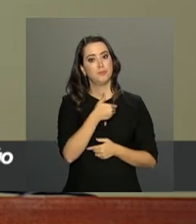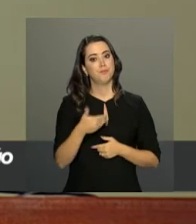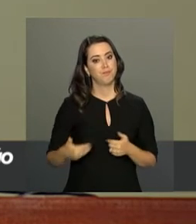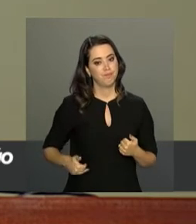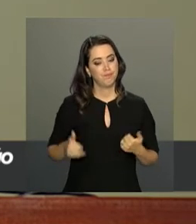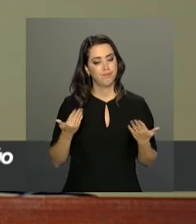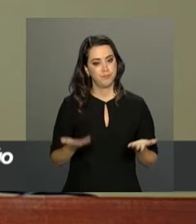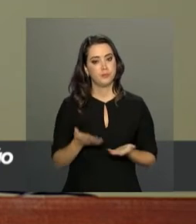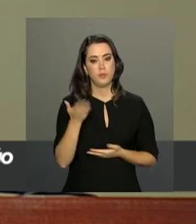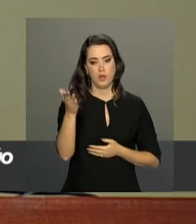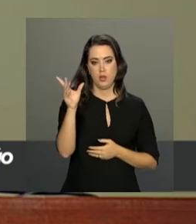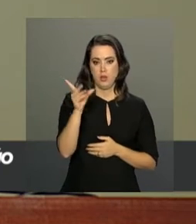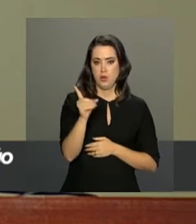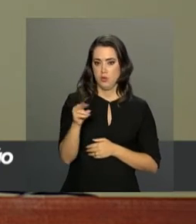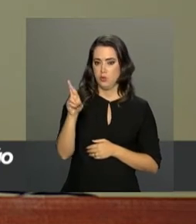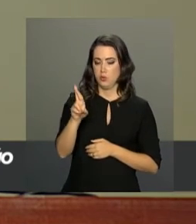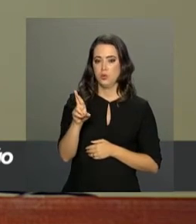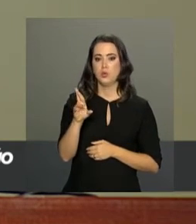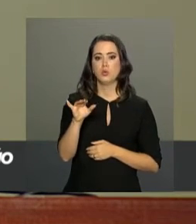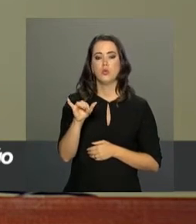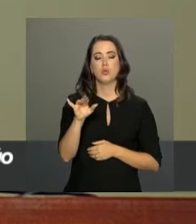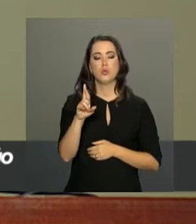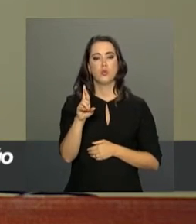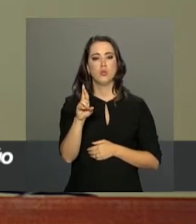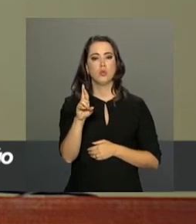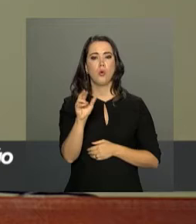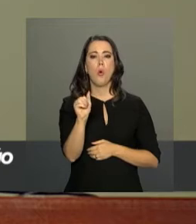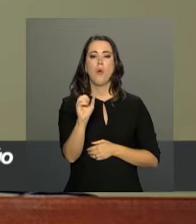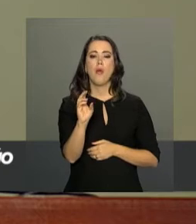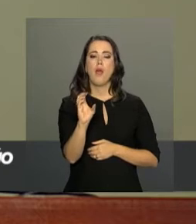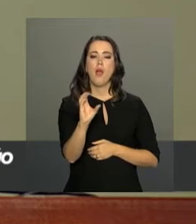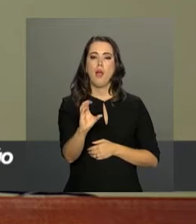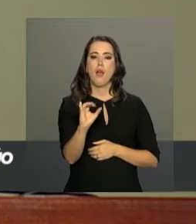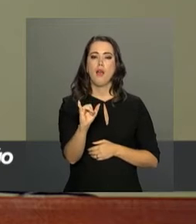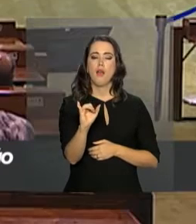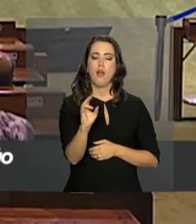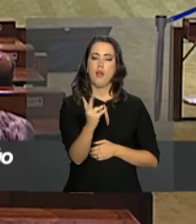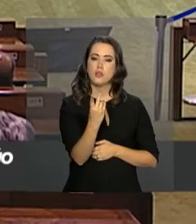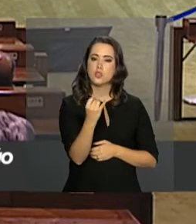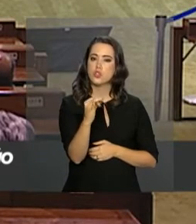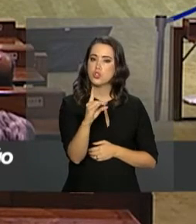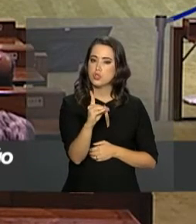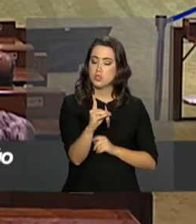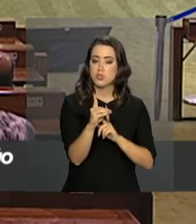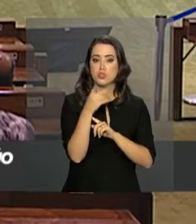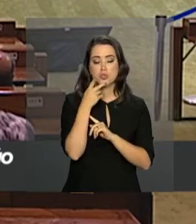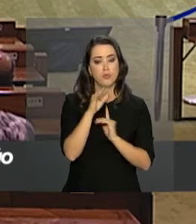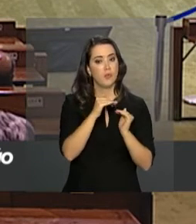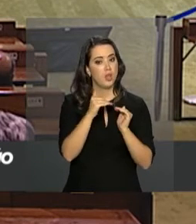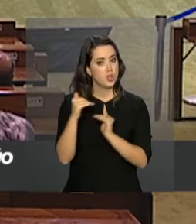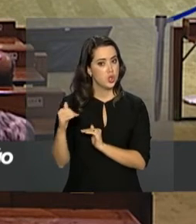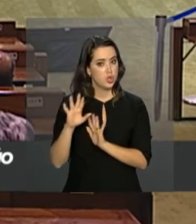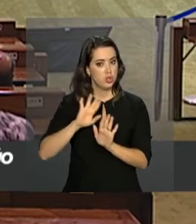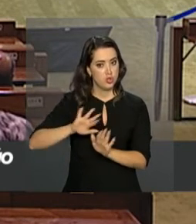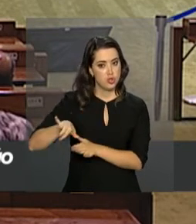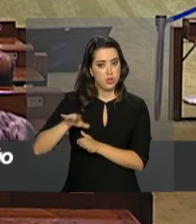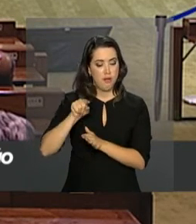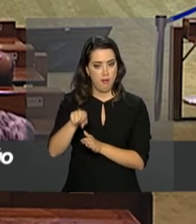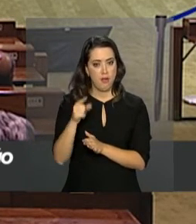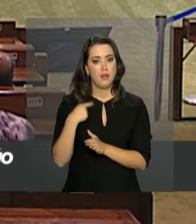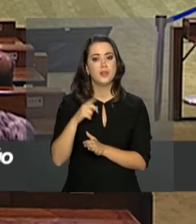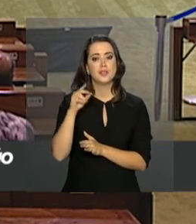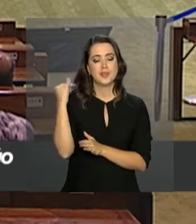raj de fora parte ministro top ministro eunício presidente eunício de fora parte este aspecto